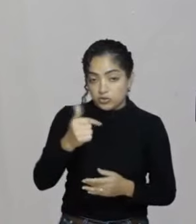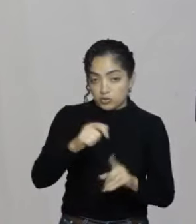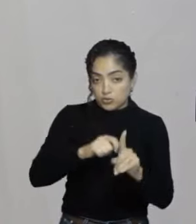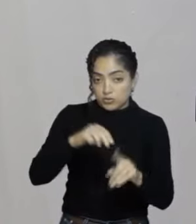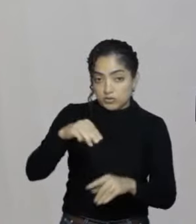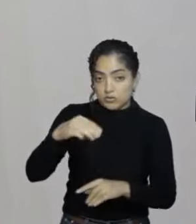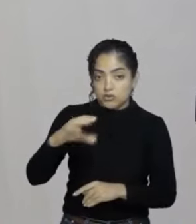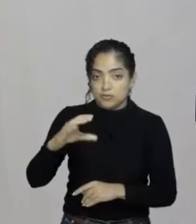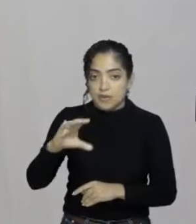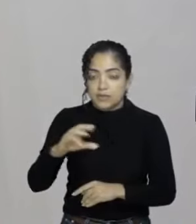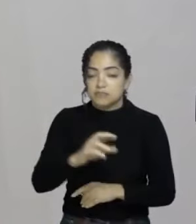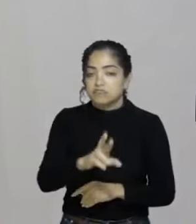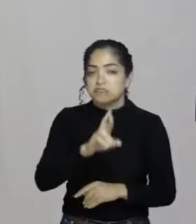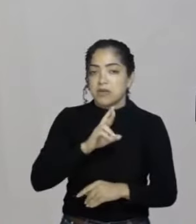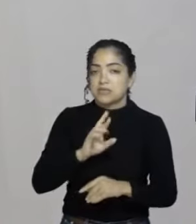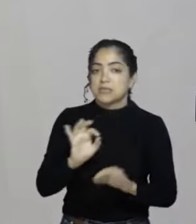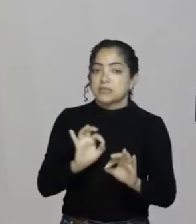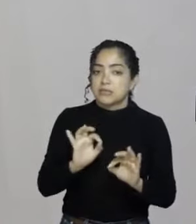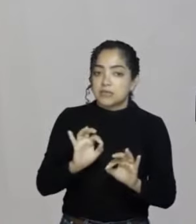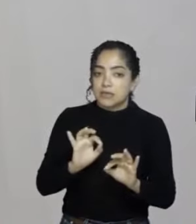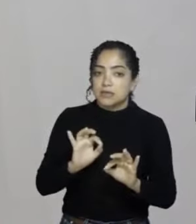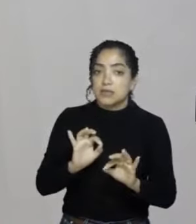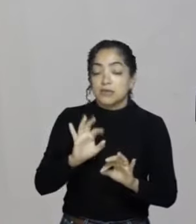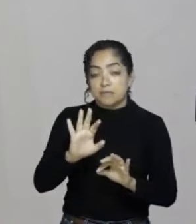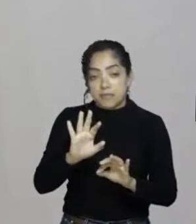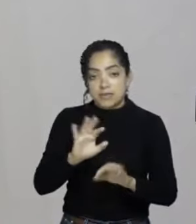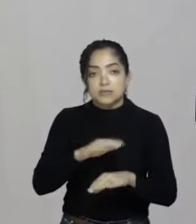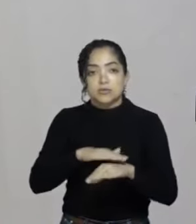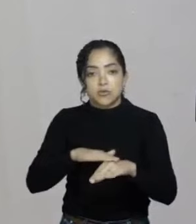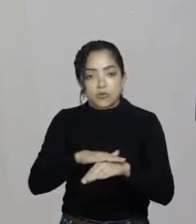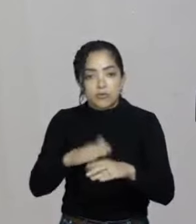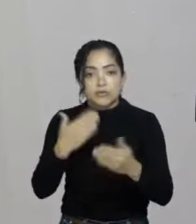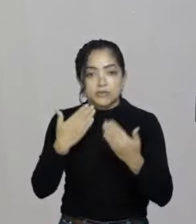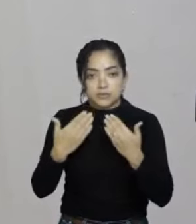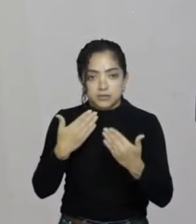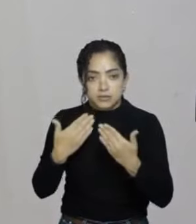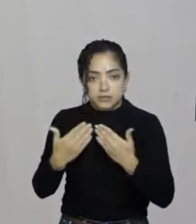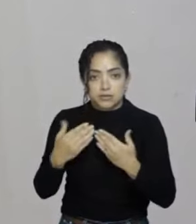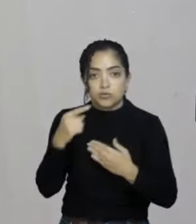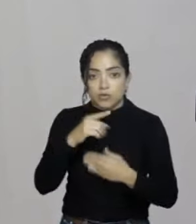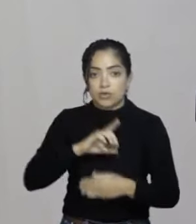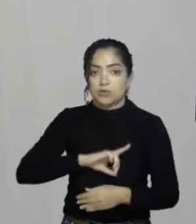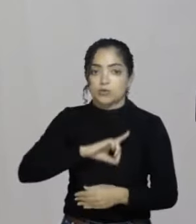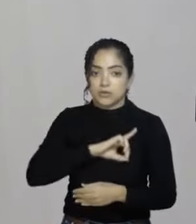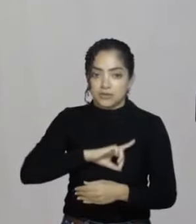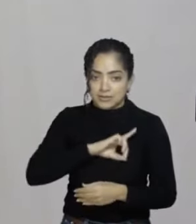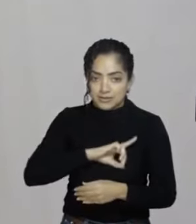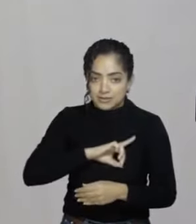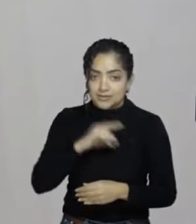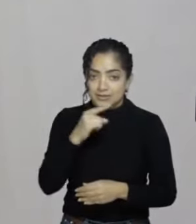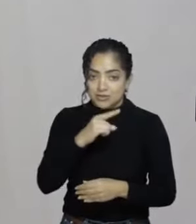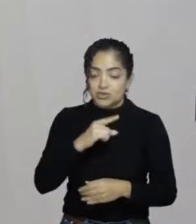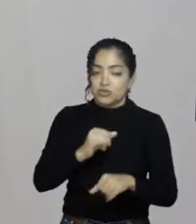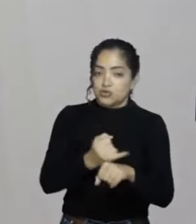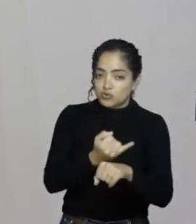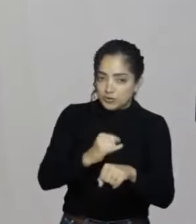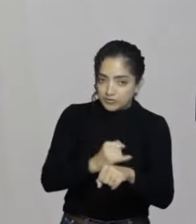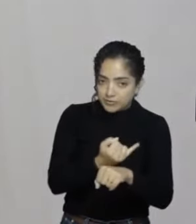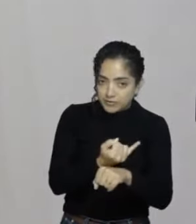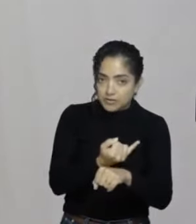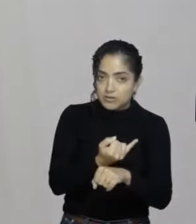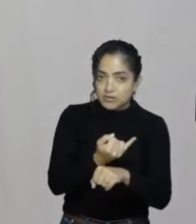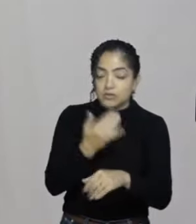não tivemos a resposta oficial mas nós já estamos conversando inclusive com a Delegacia Regional de Joinville que é que nos